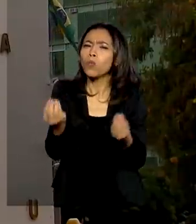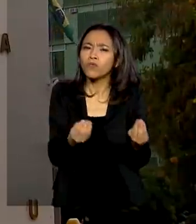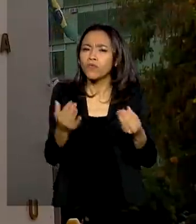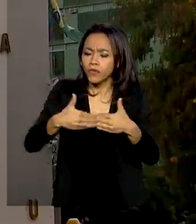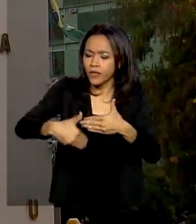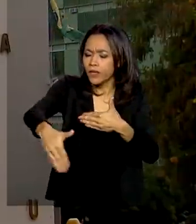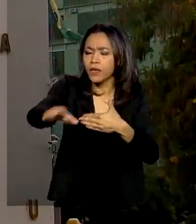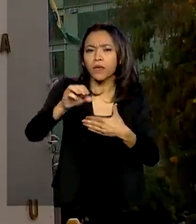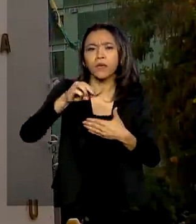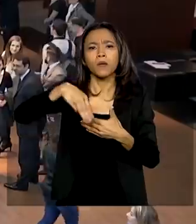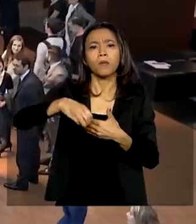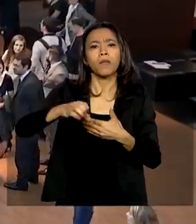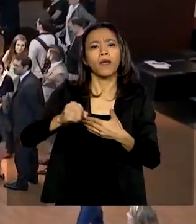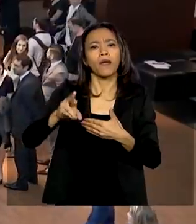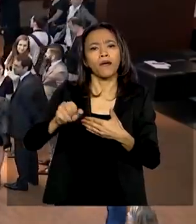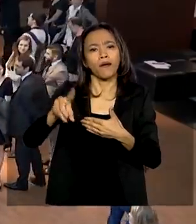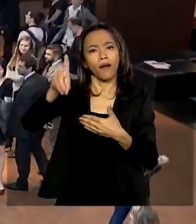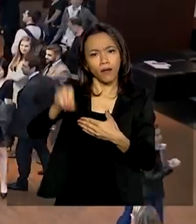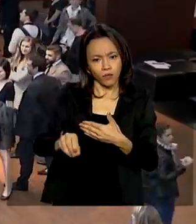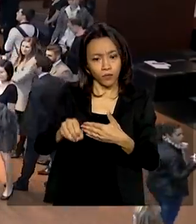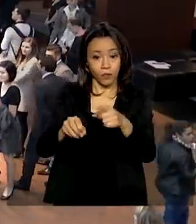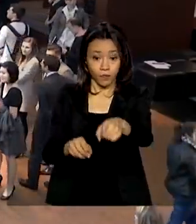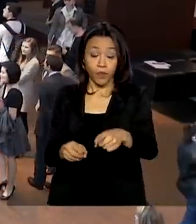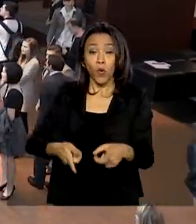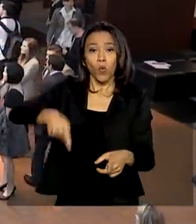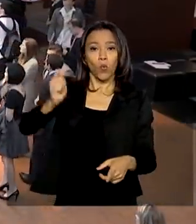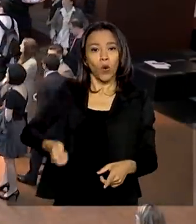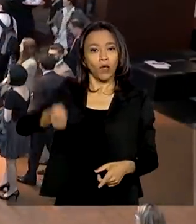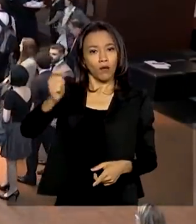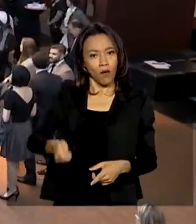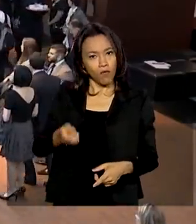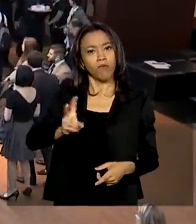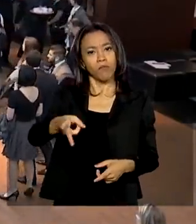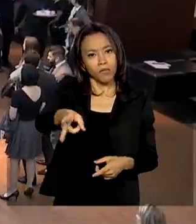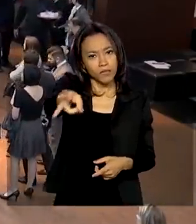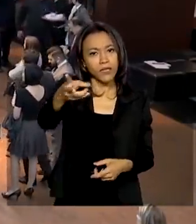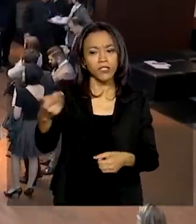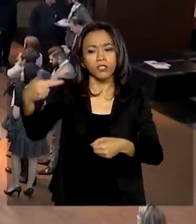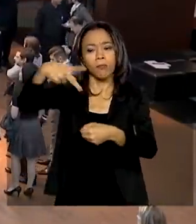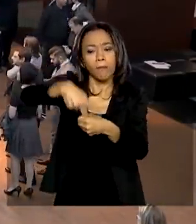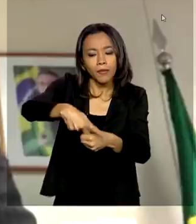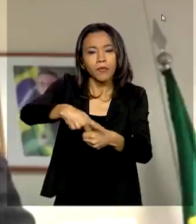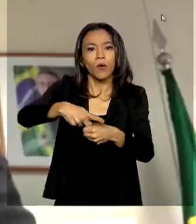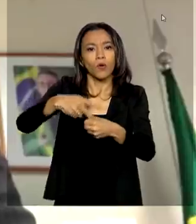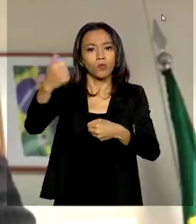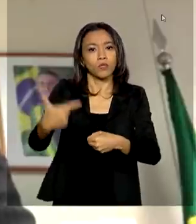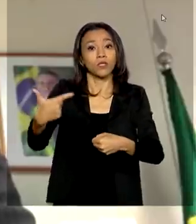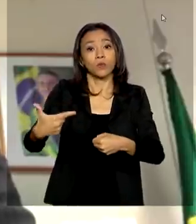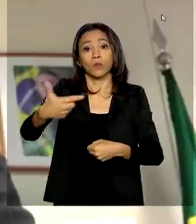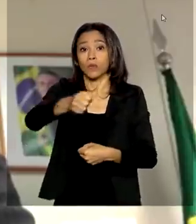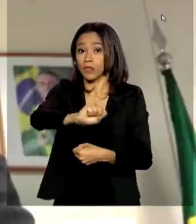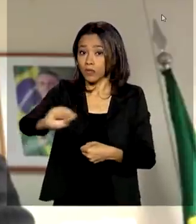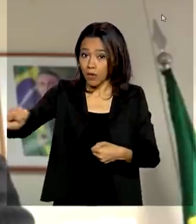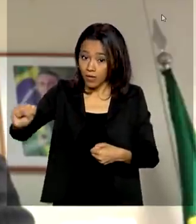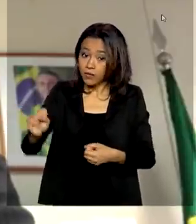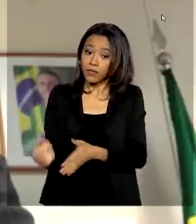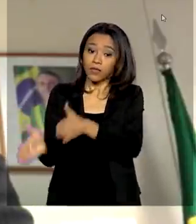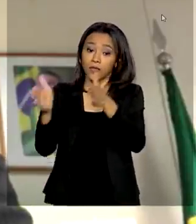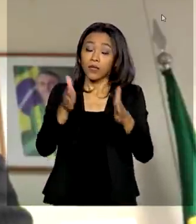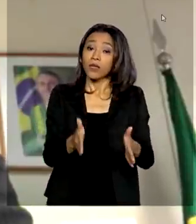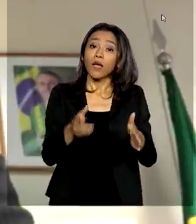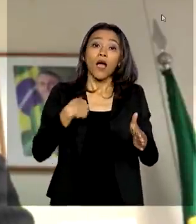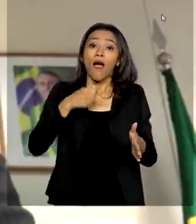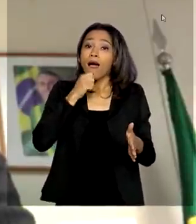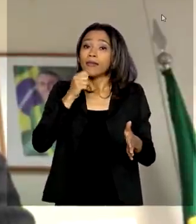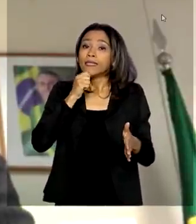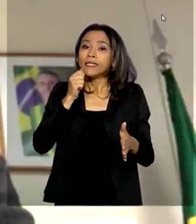Ministério de Minas e Energia, o leilão de blocos de petróleo está mantido para o segundo semestre. Em relação às outras rodadas, ainda